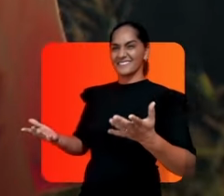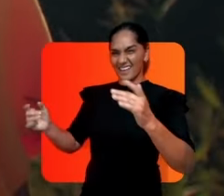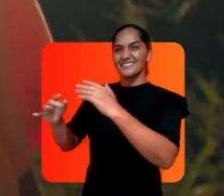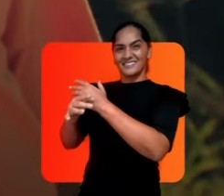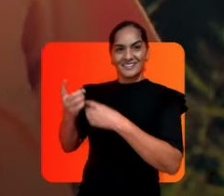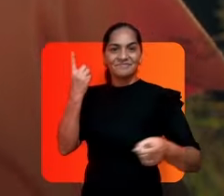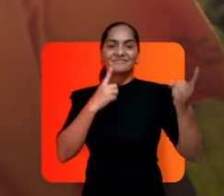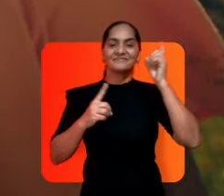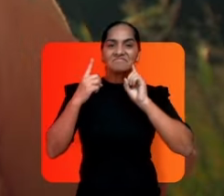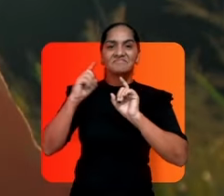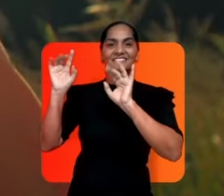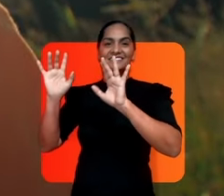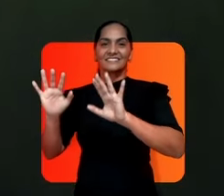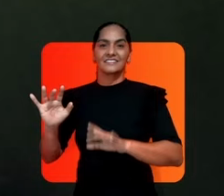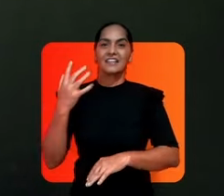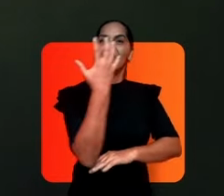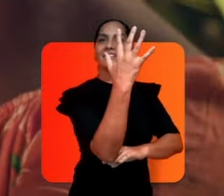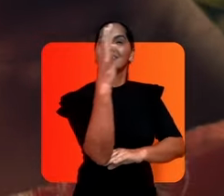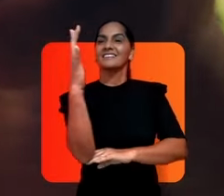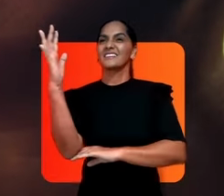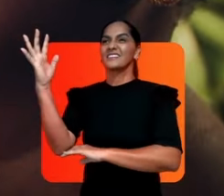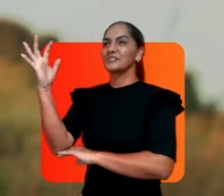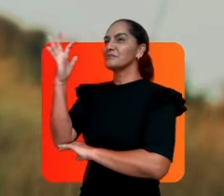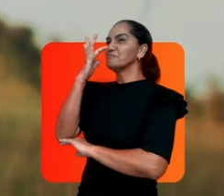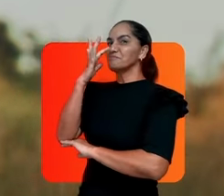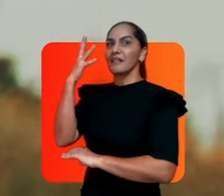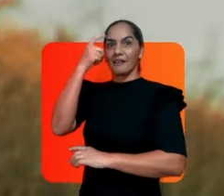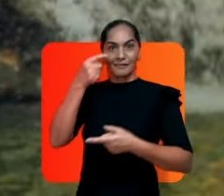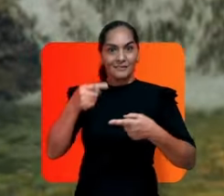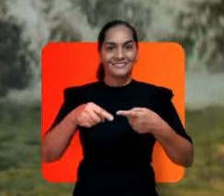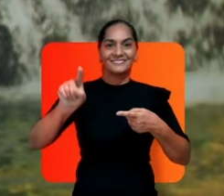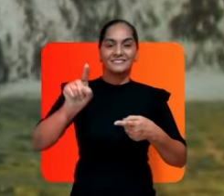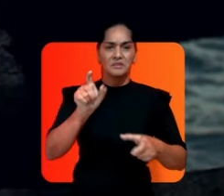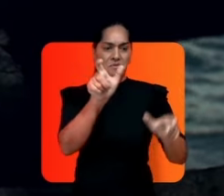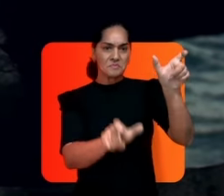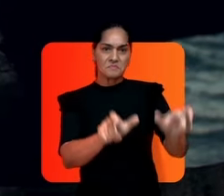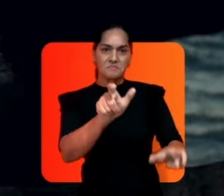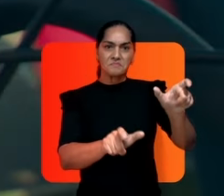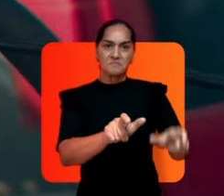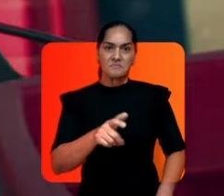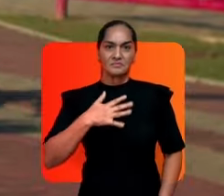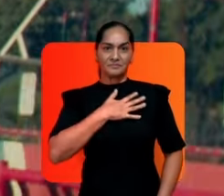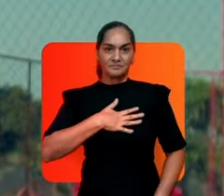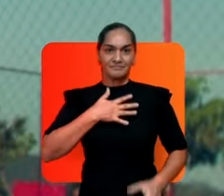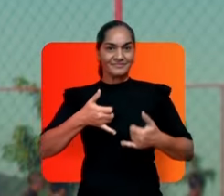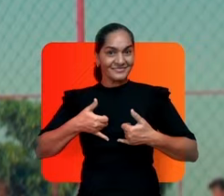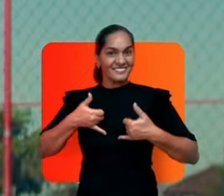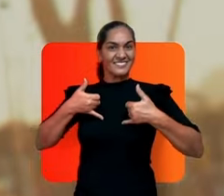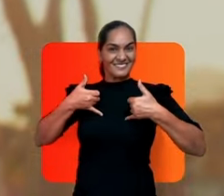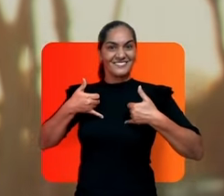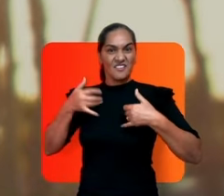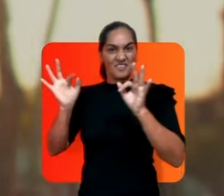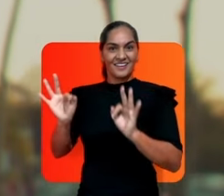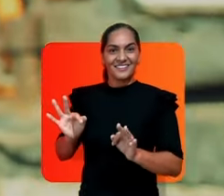Pô, Maricá é uma cidade abençoada, hein? Natureza linda? Check. Gente orgulhosa